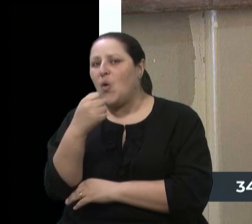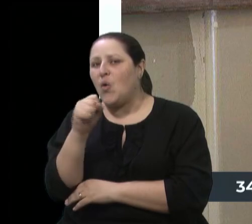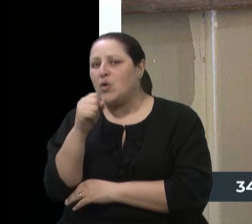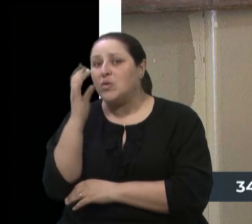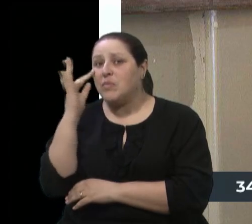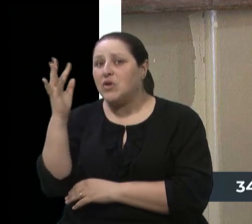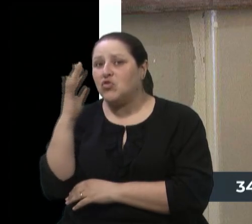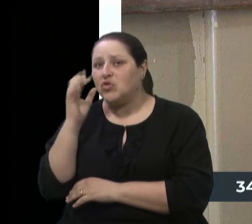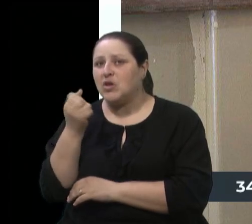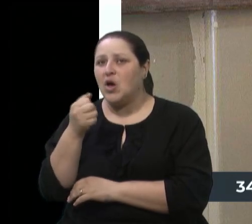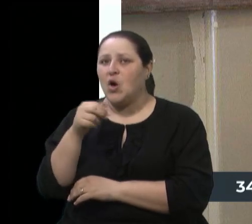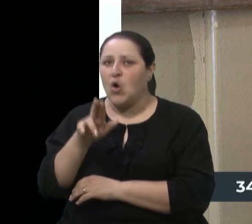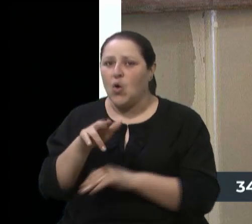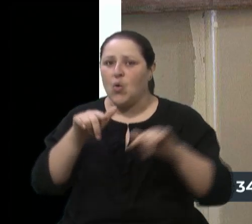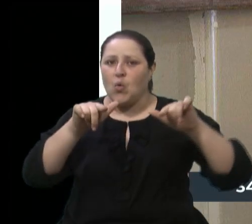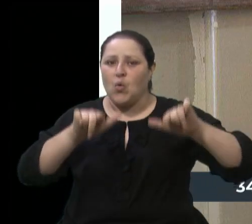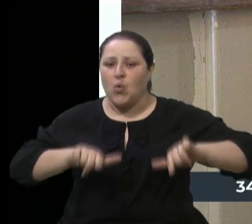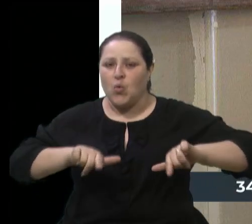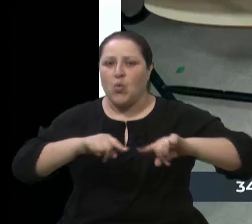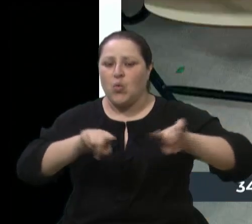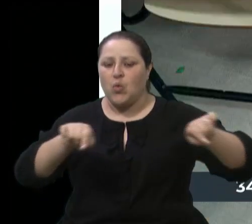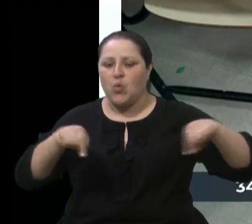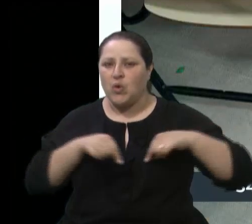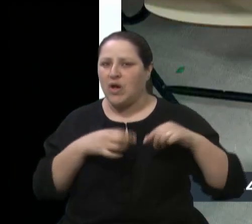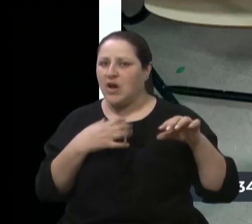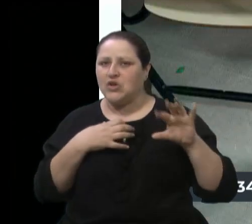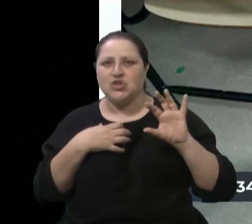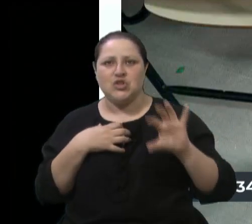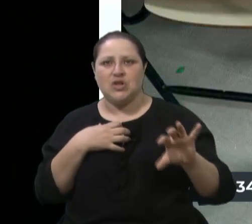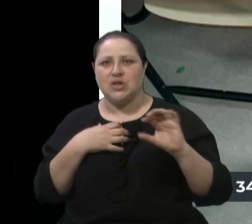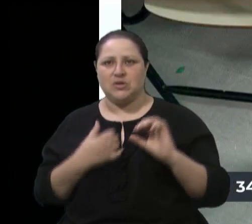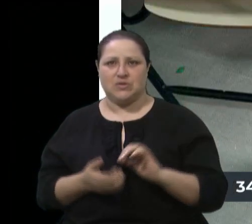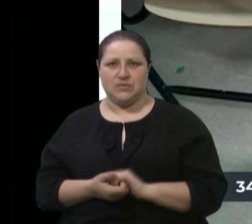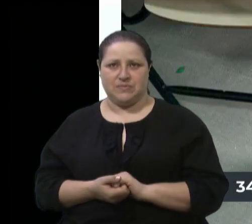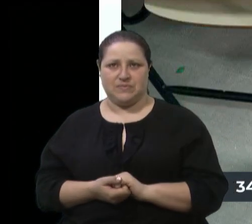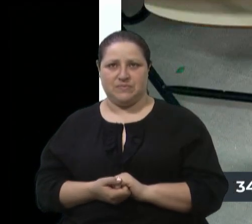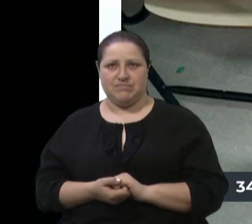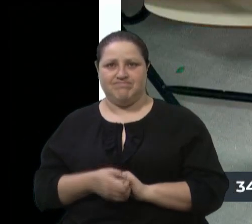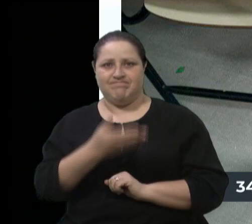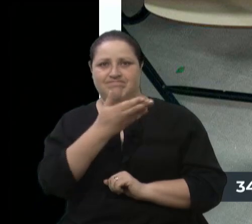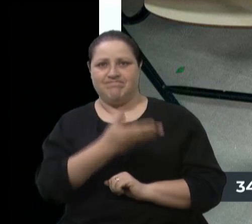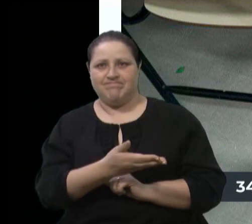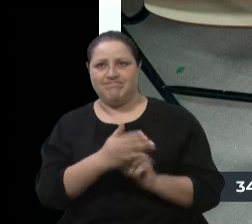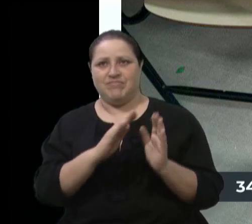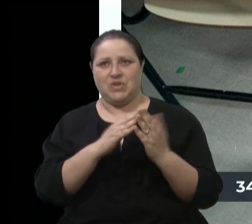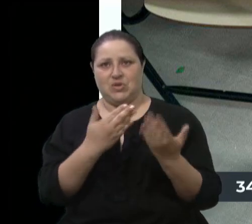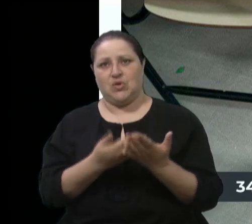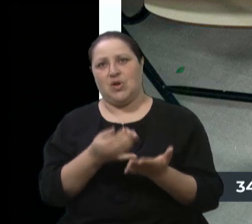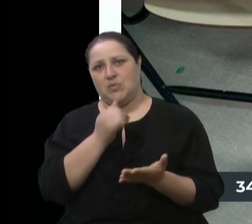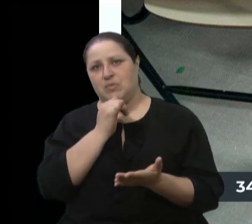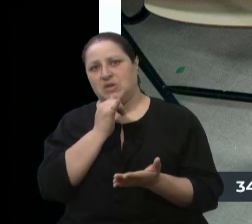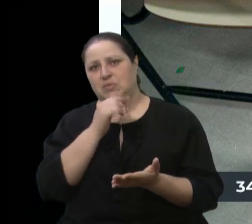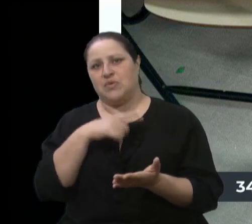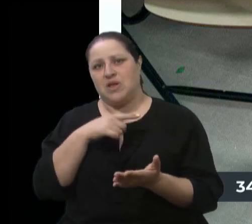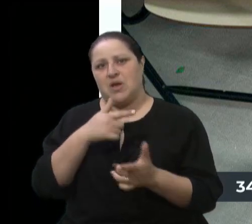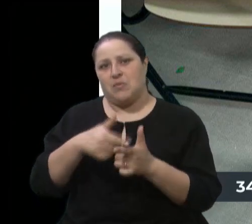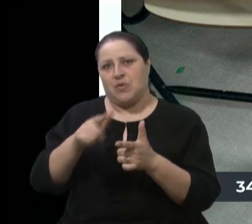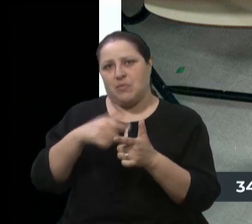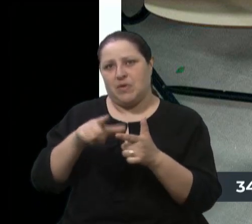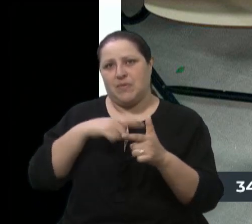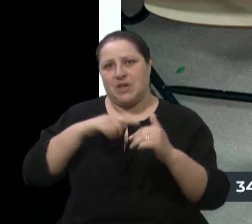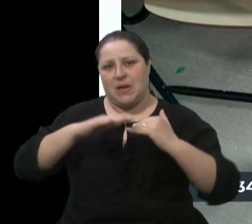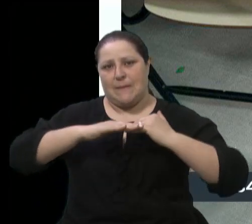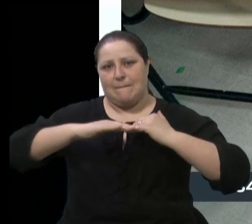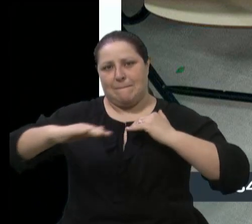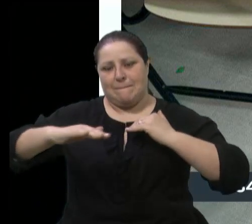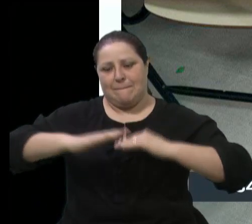em dependências que sejam dessa forma. Né? Aqui uma escola, por exemplo, com um problema que está cedendo aqui o